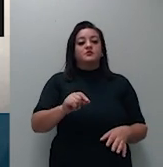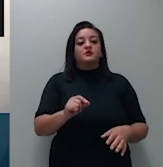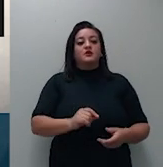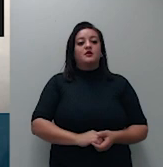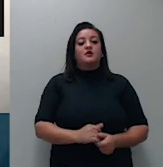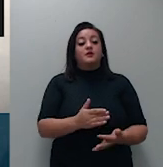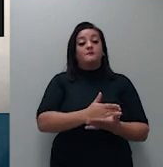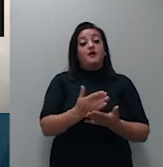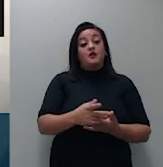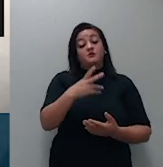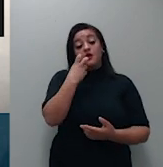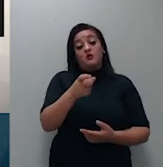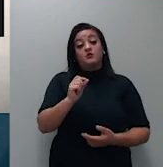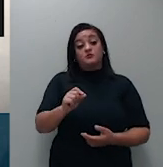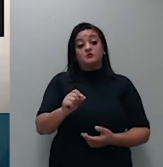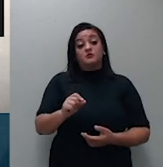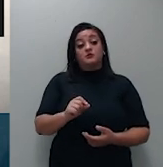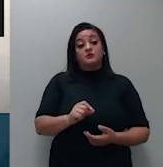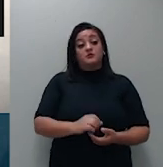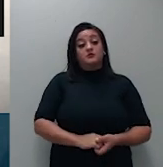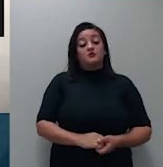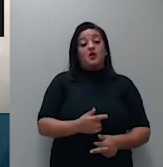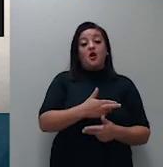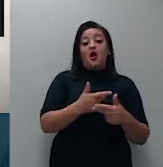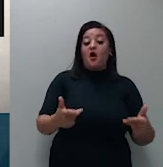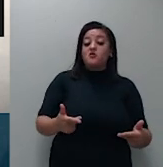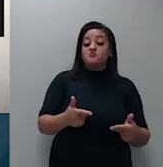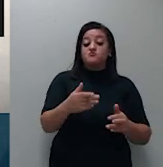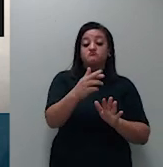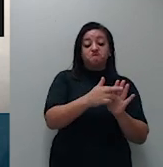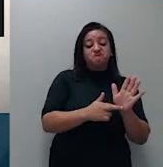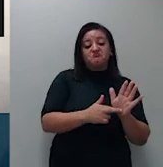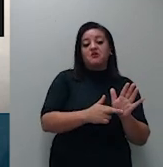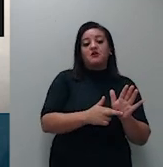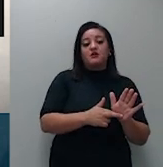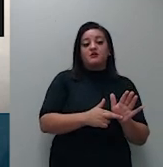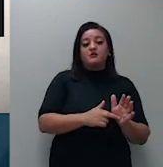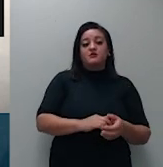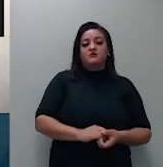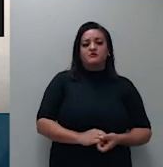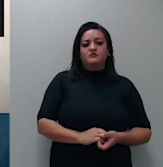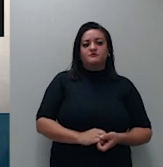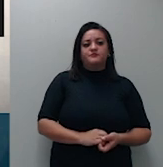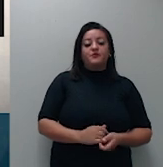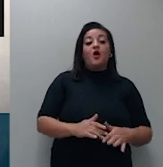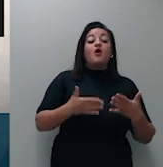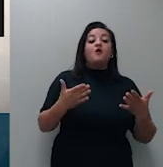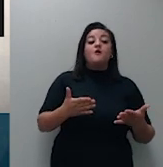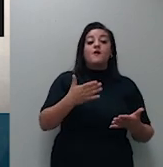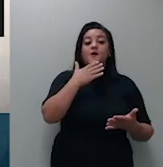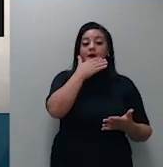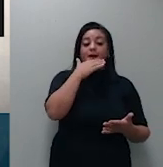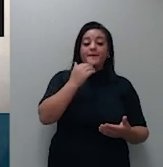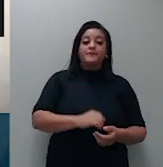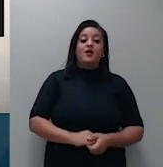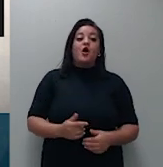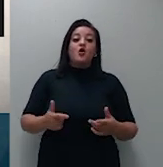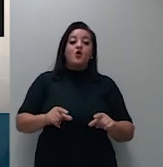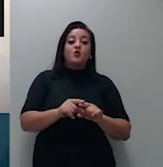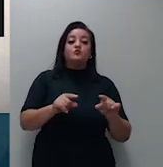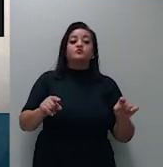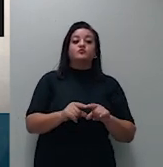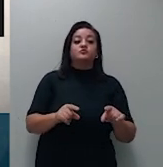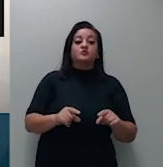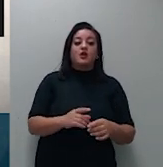deixamos aqui em aberto conheço isso alguns pontos qual seria a